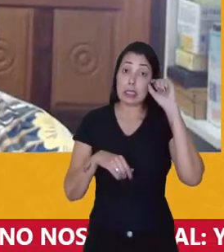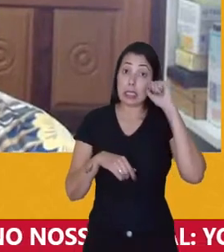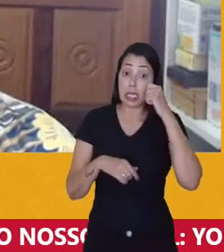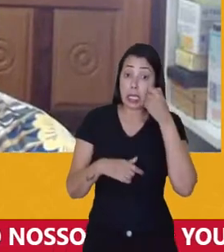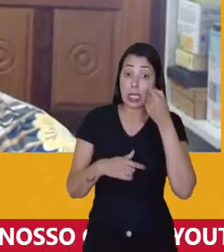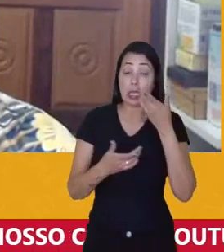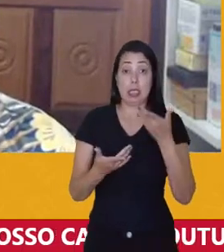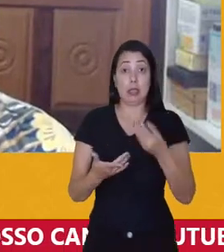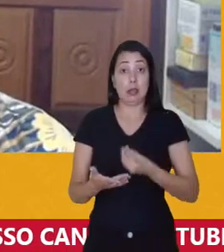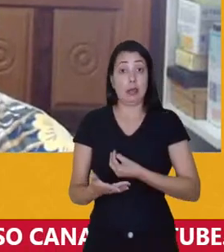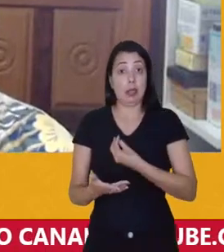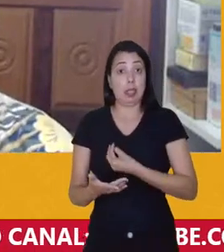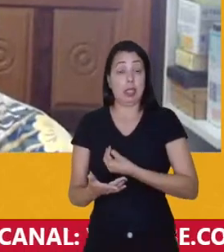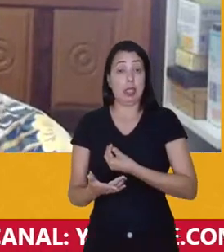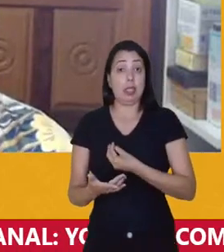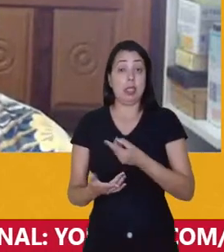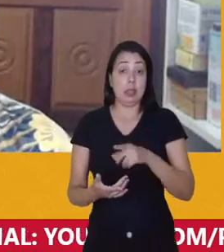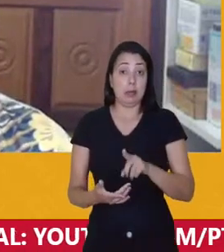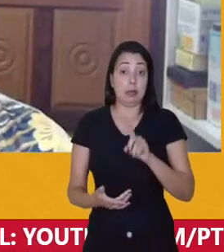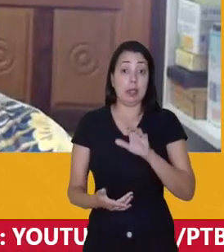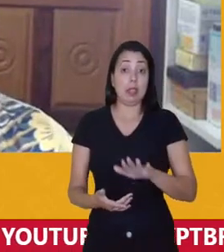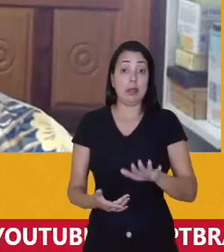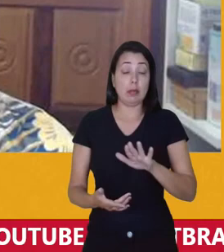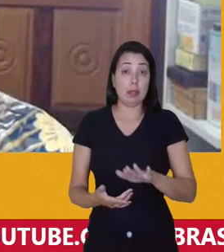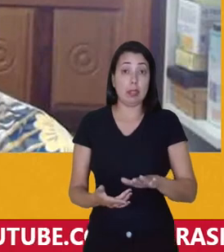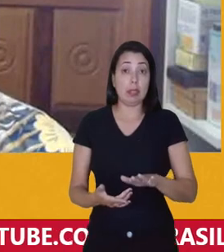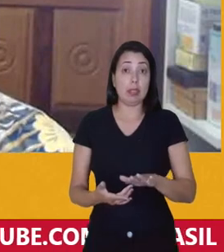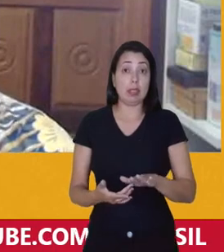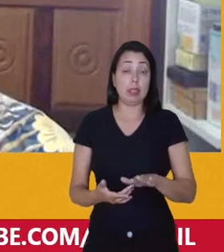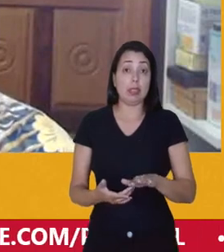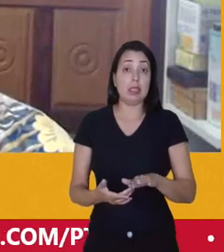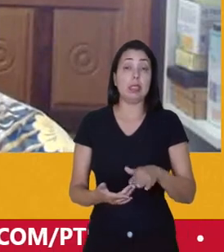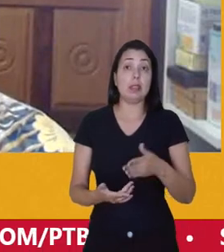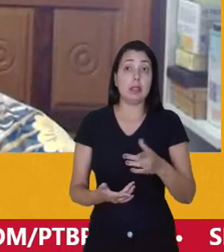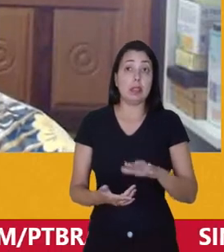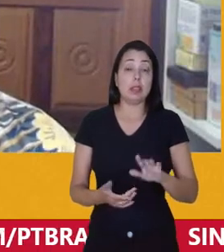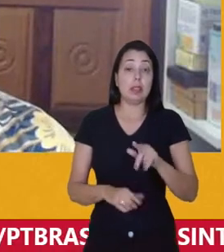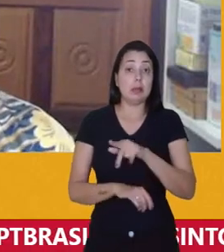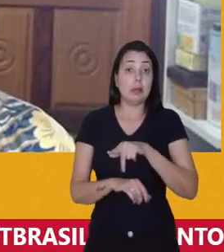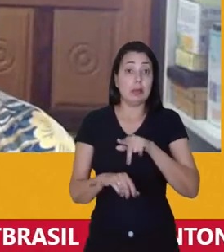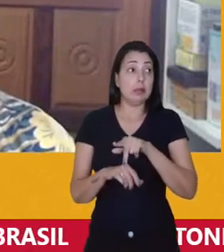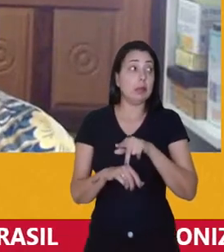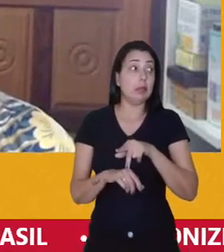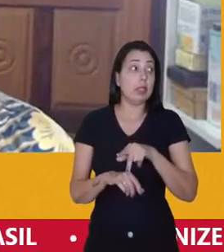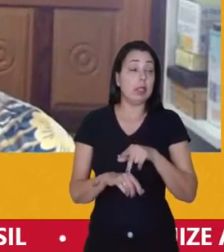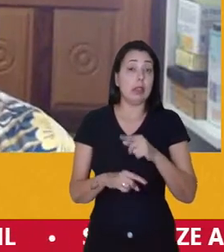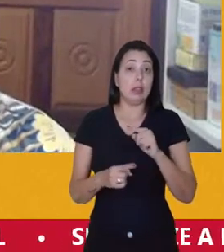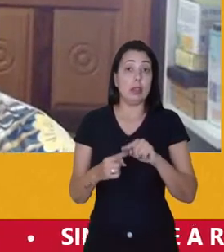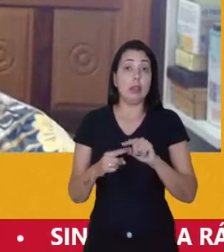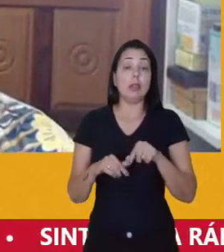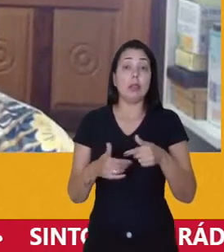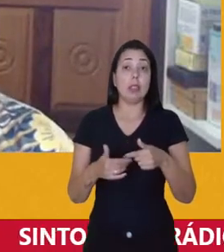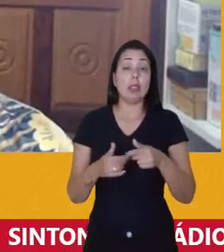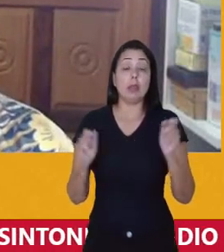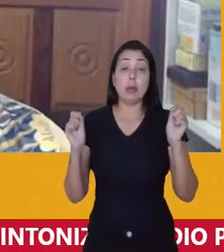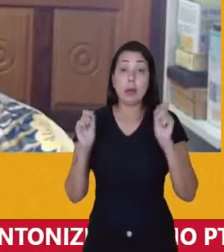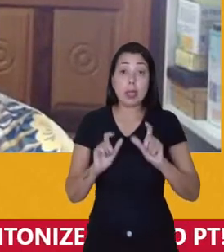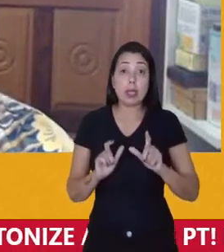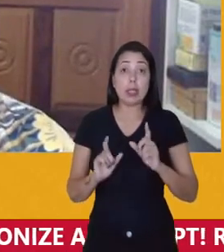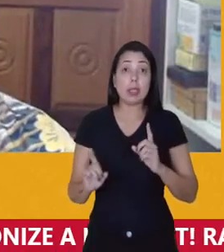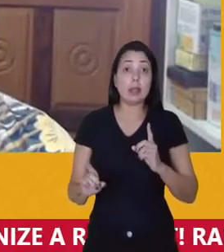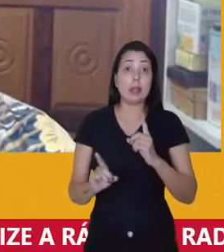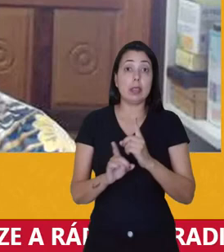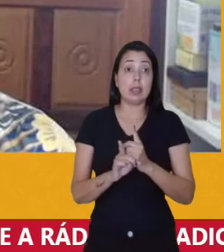primeiro a discussão sobre a infância e os destinos da infância no nosso país, e o alerta que foi dado para